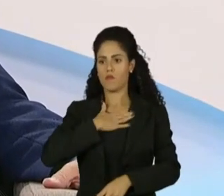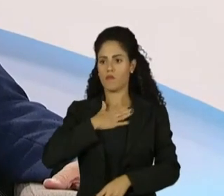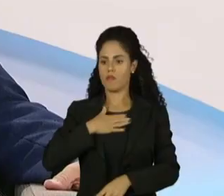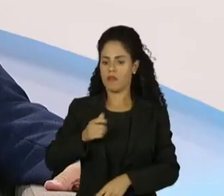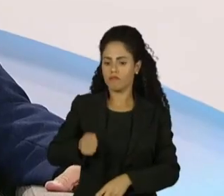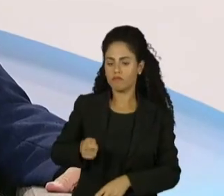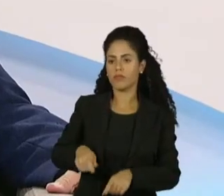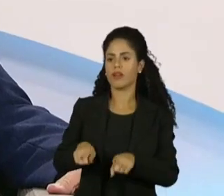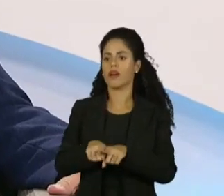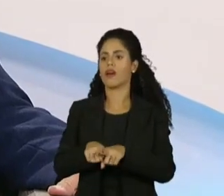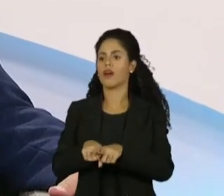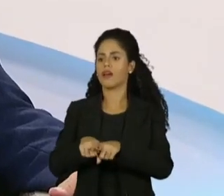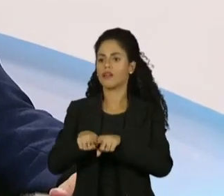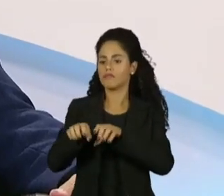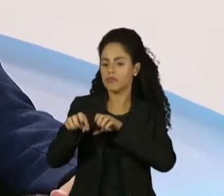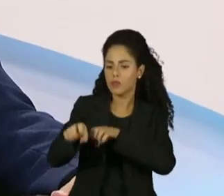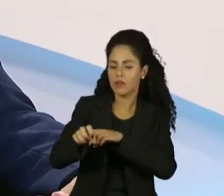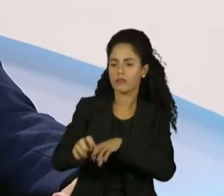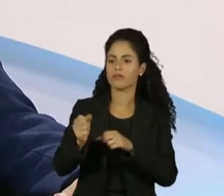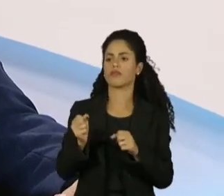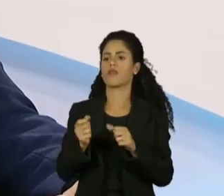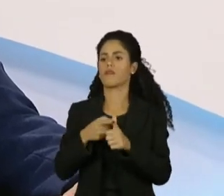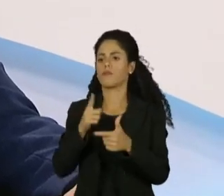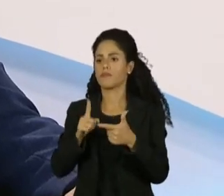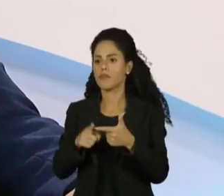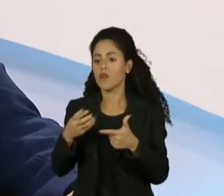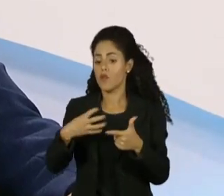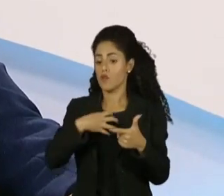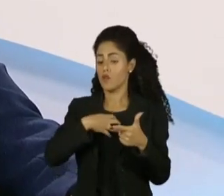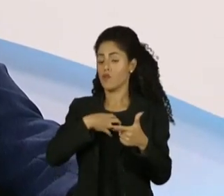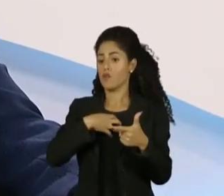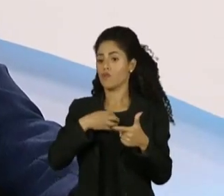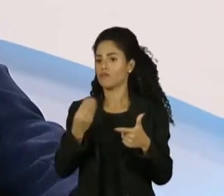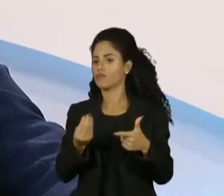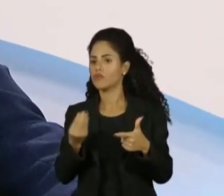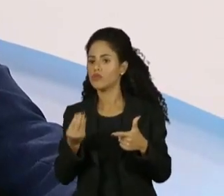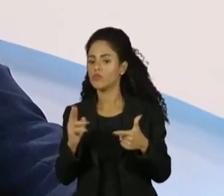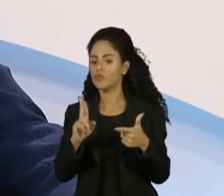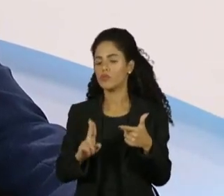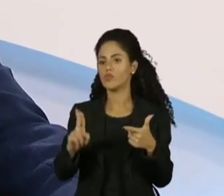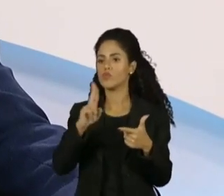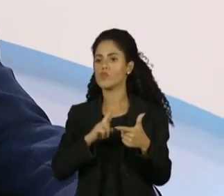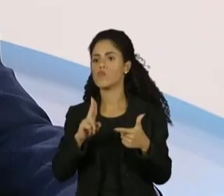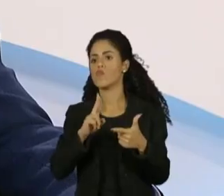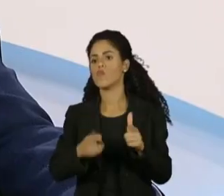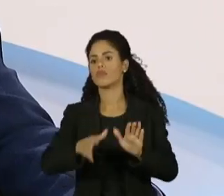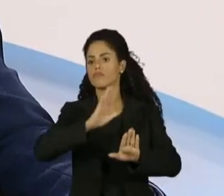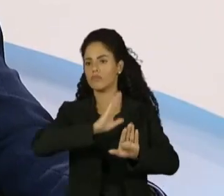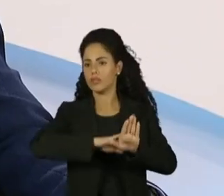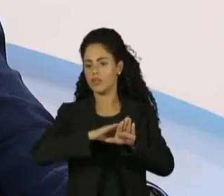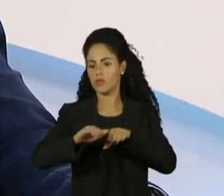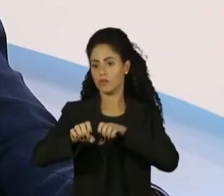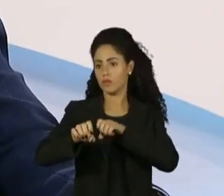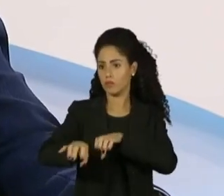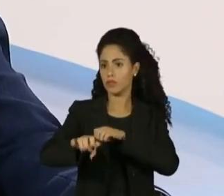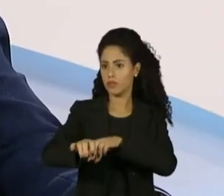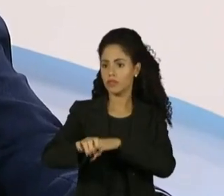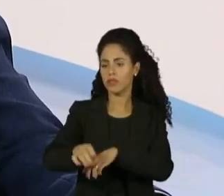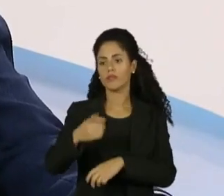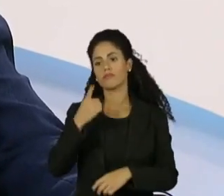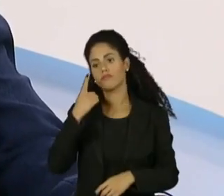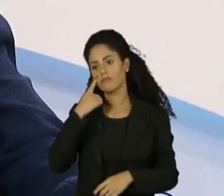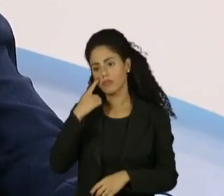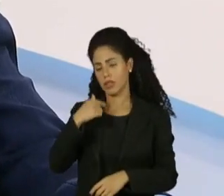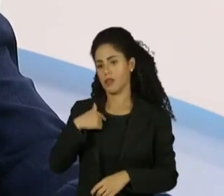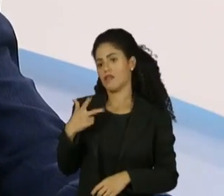Educação lutando, por exemplo, contra a forma como se usa a ideologia na educação. Né?